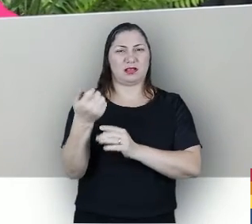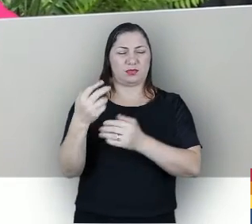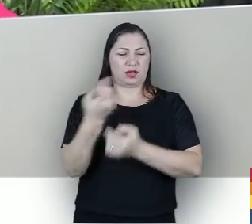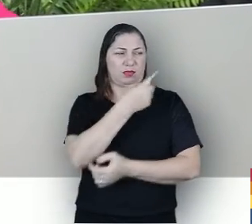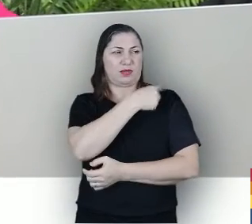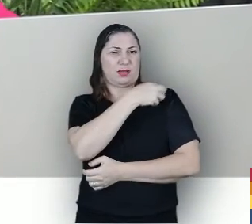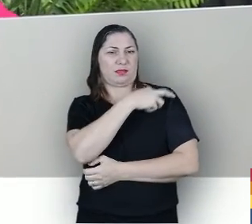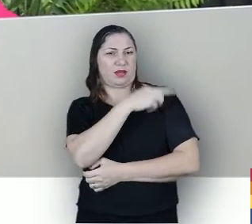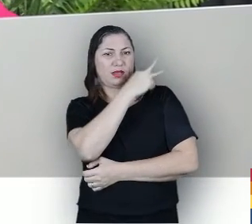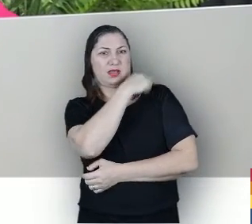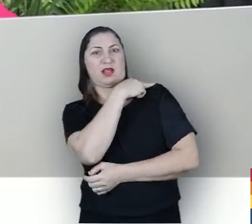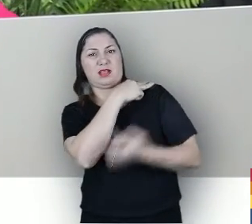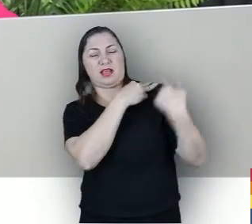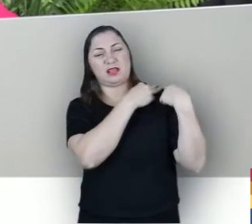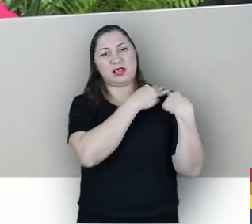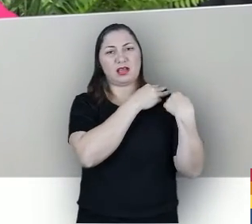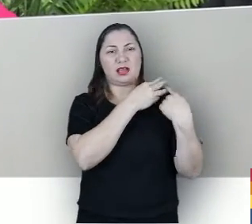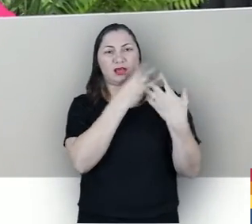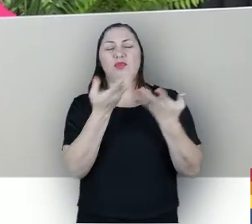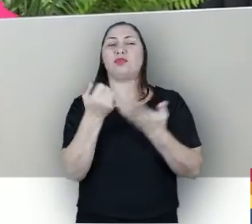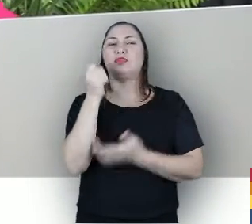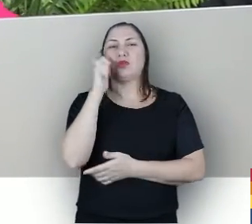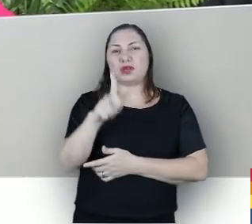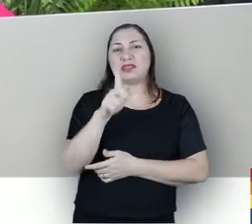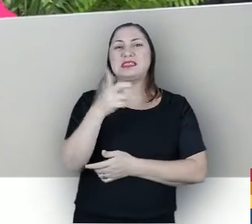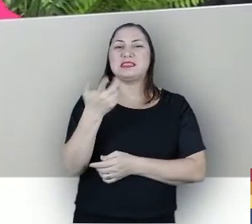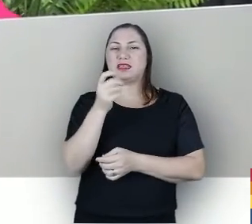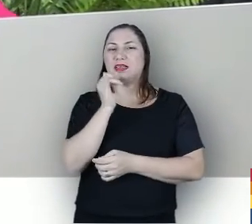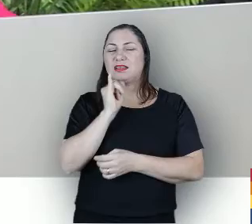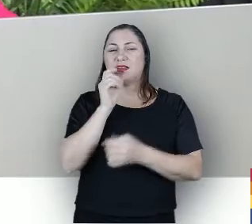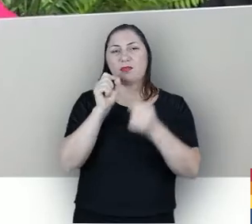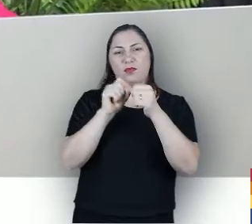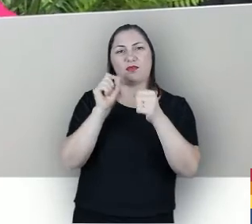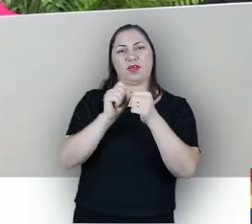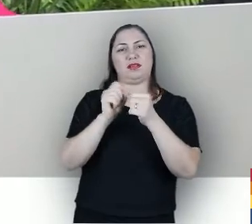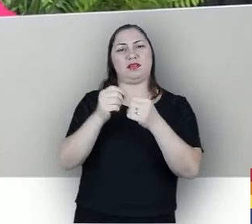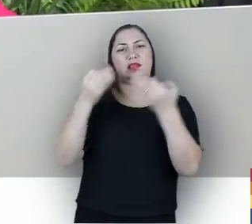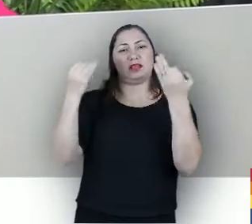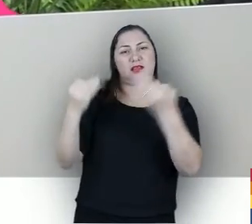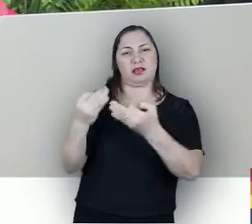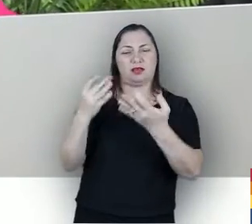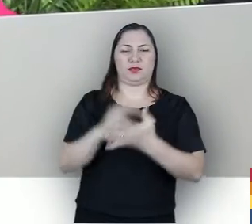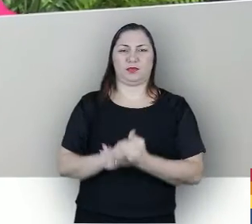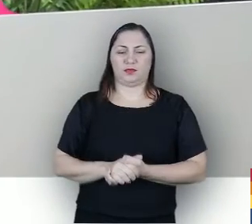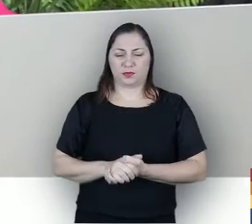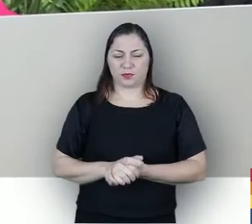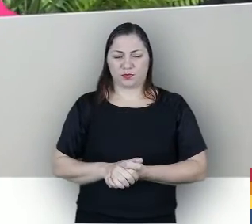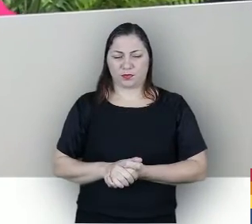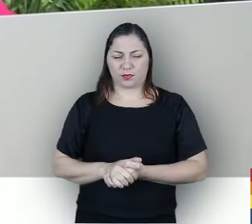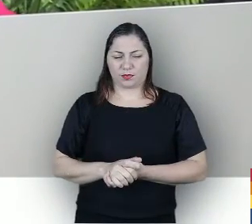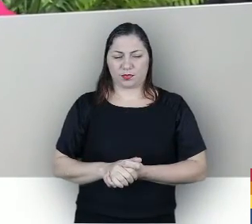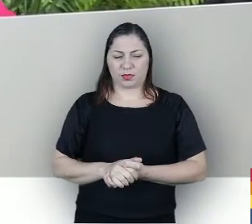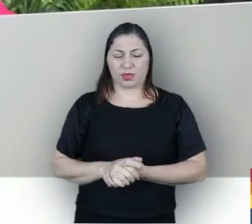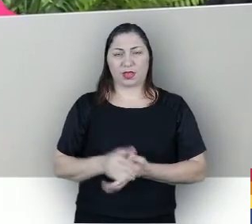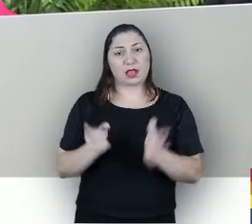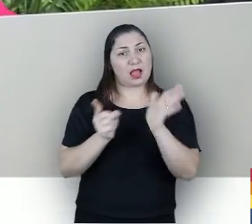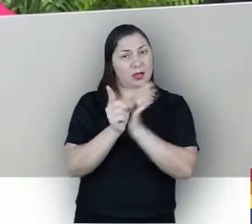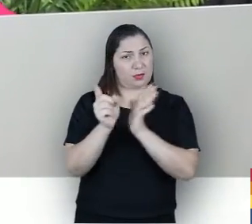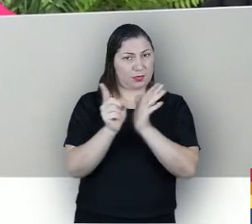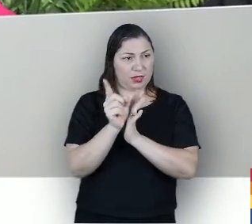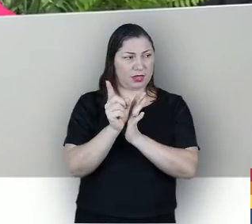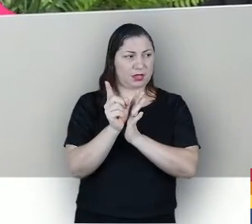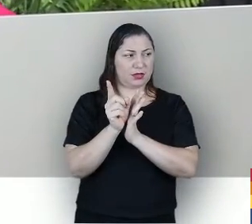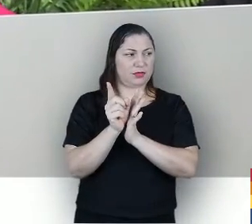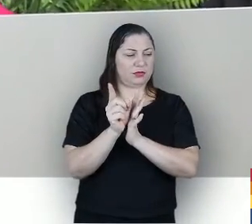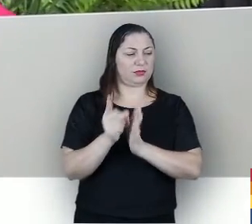muito importante, porque o professor especialista que vai dizer, estou trabalhando em produção textual no primeiro ano, ele precisa ter aprimorar essa habilidade